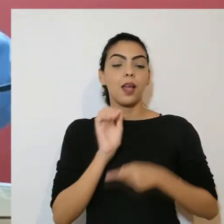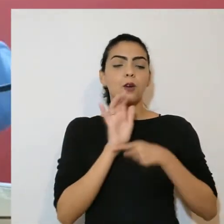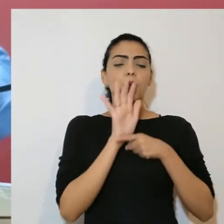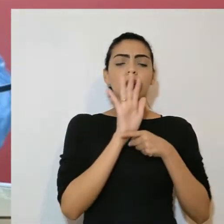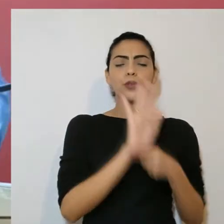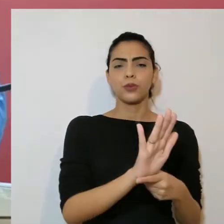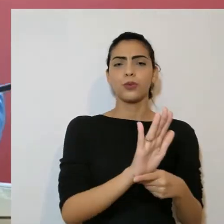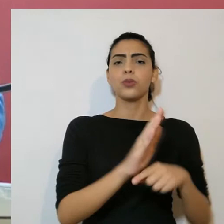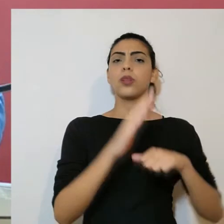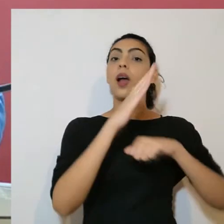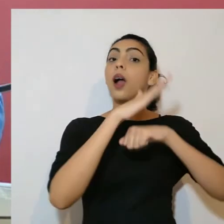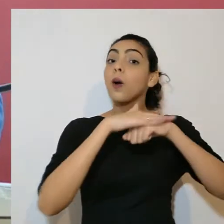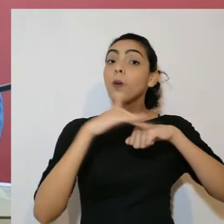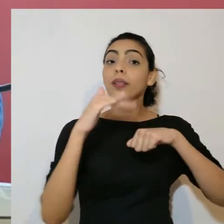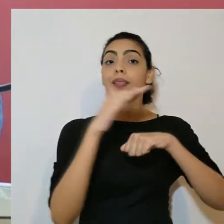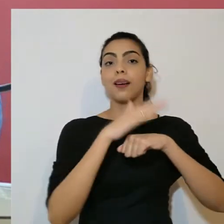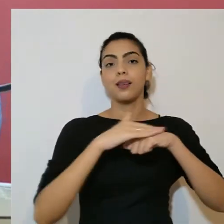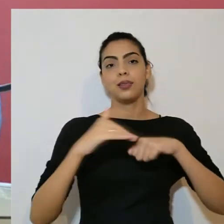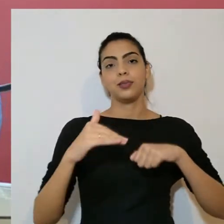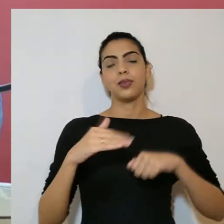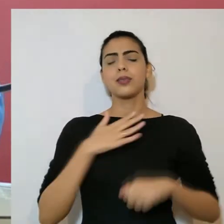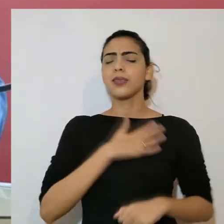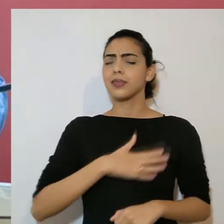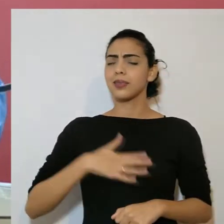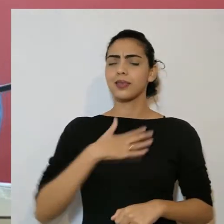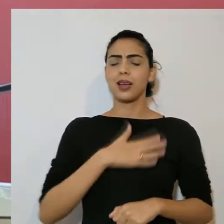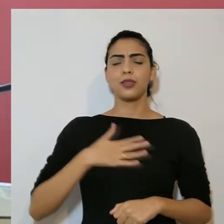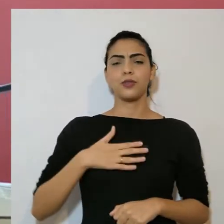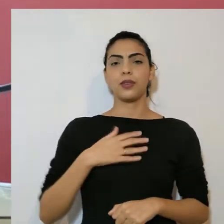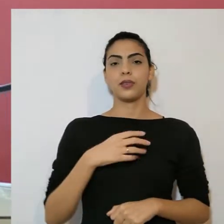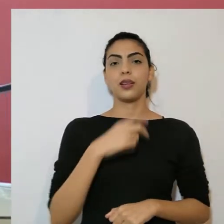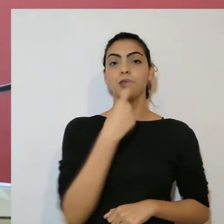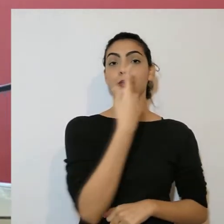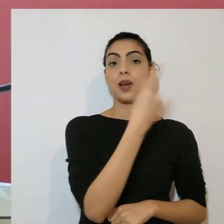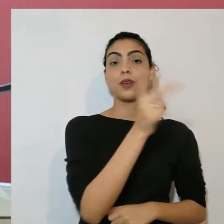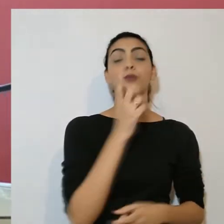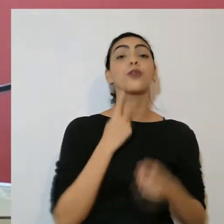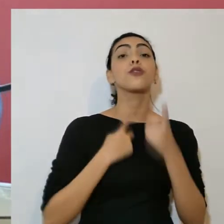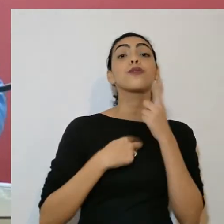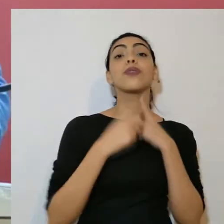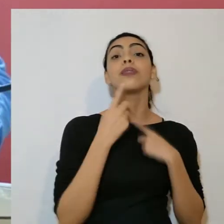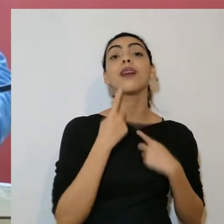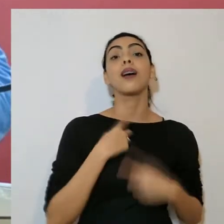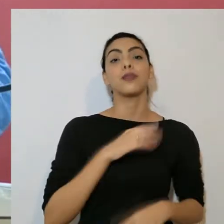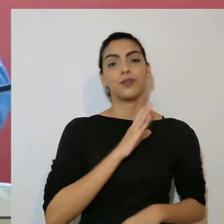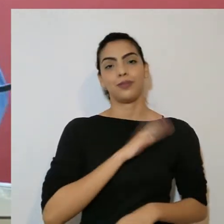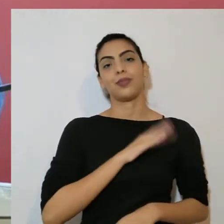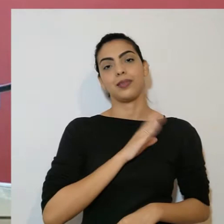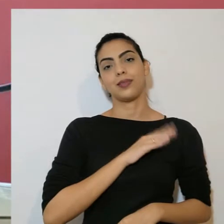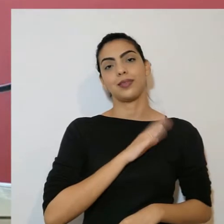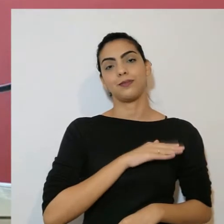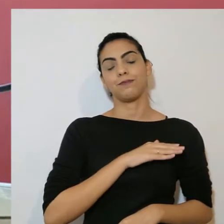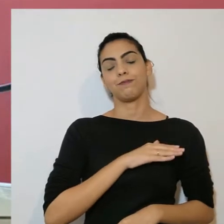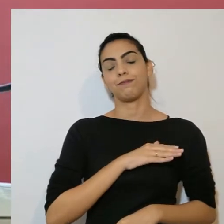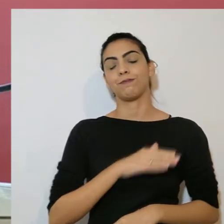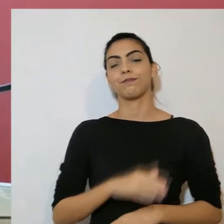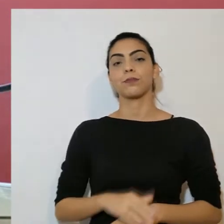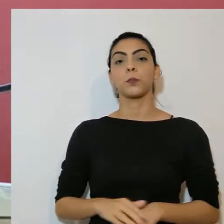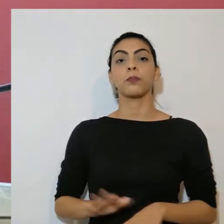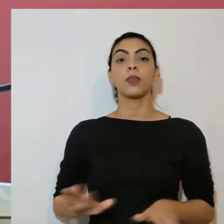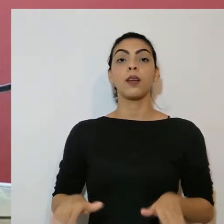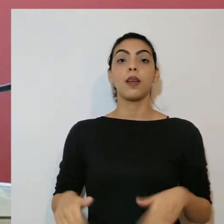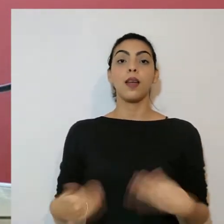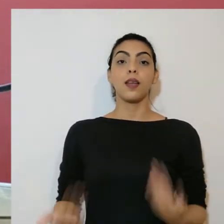Ela o ajuda, cuidando dele e satisfazendo os desejos do seu